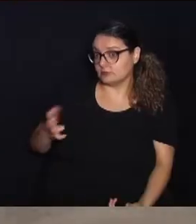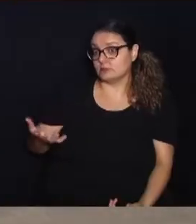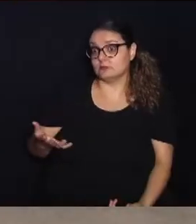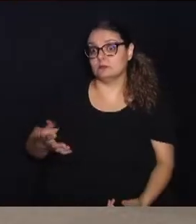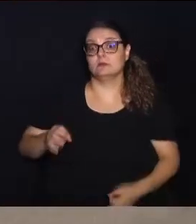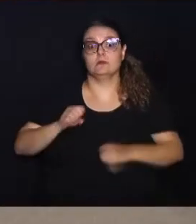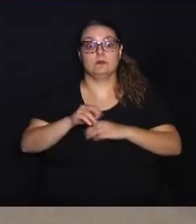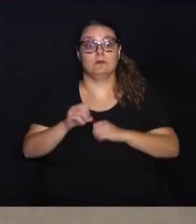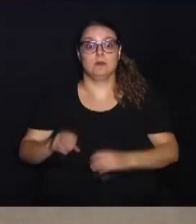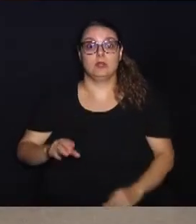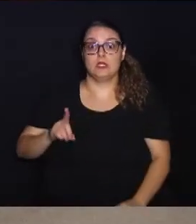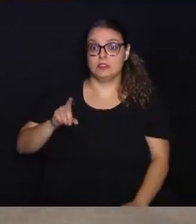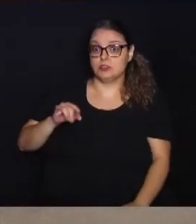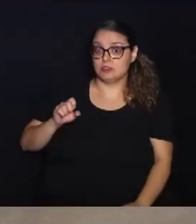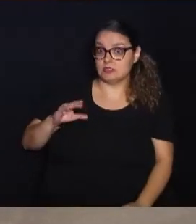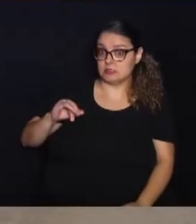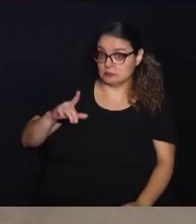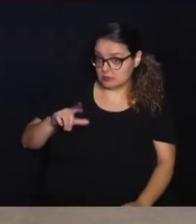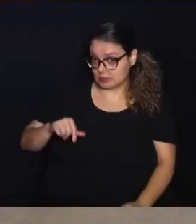minuto.